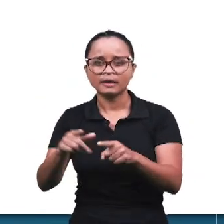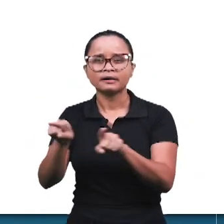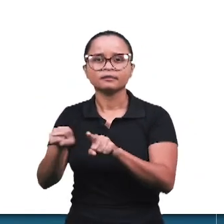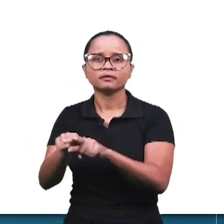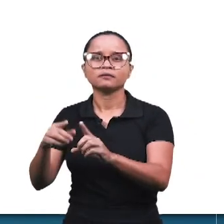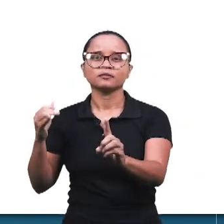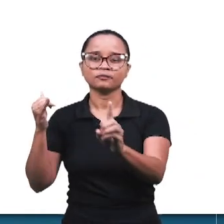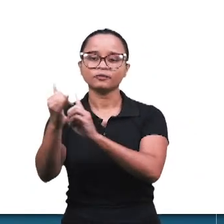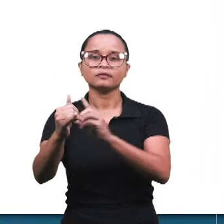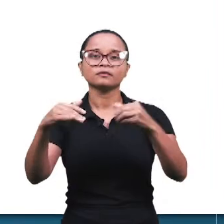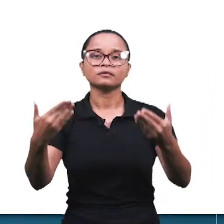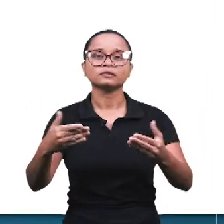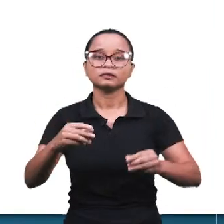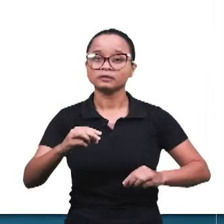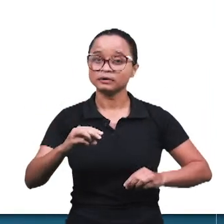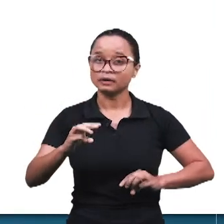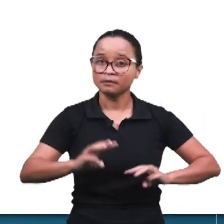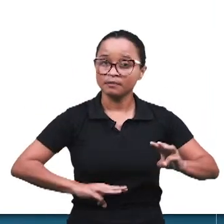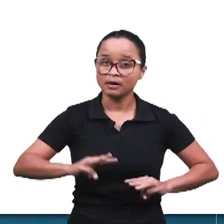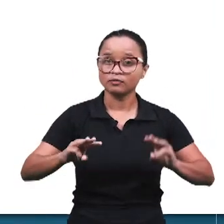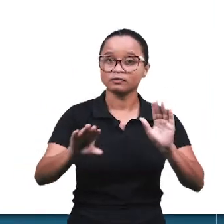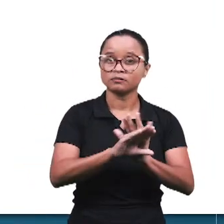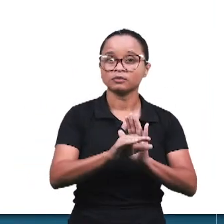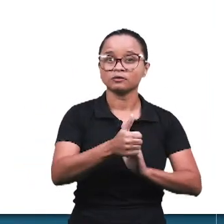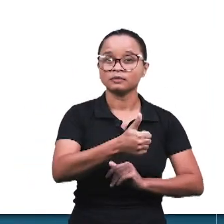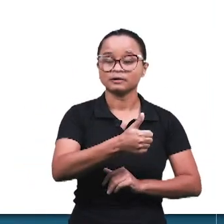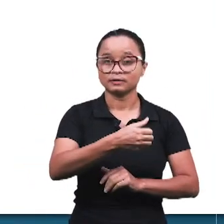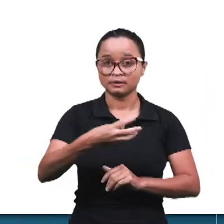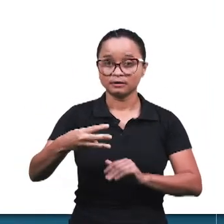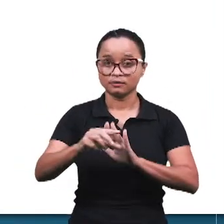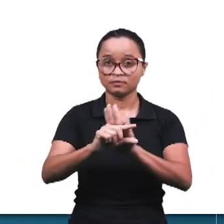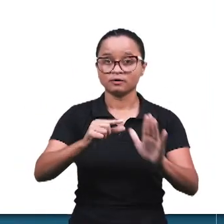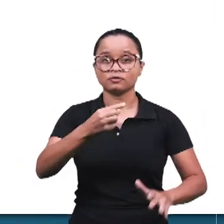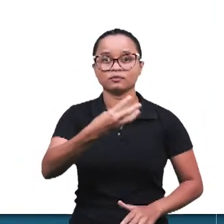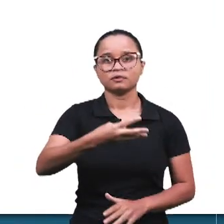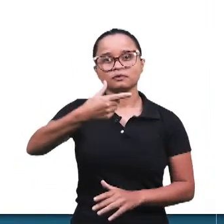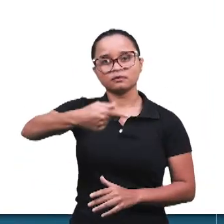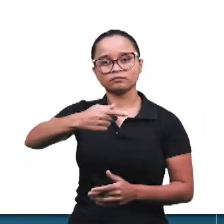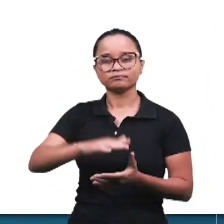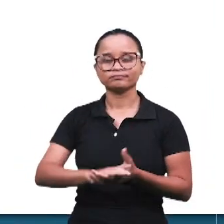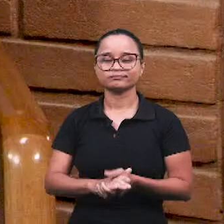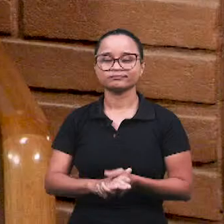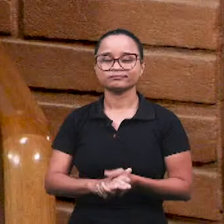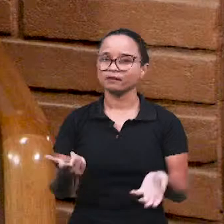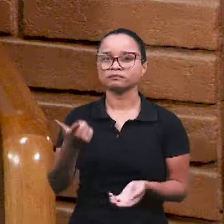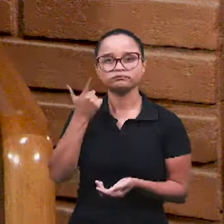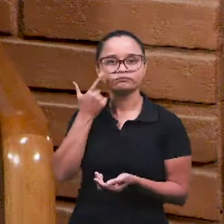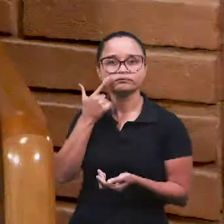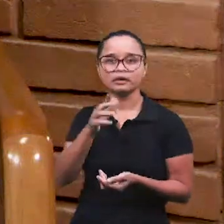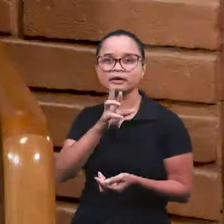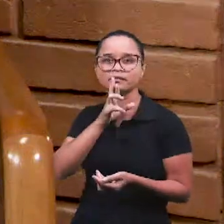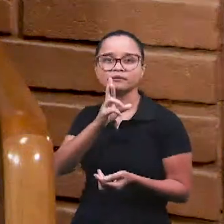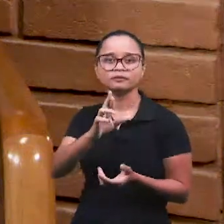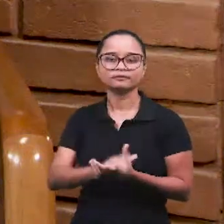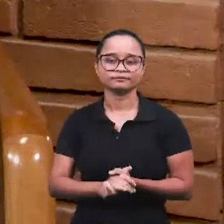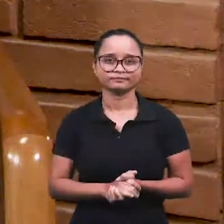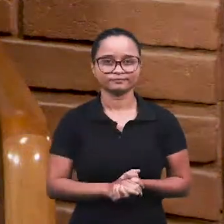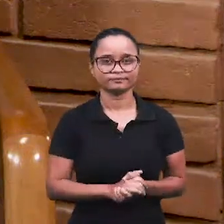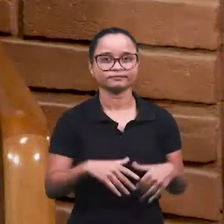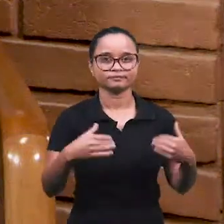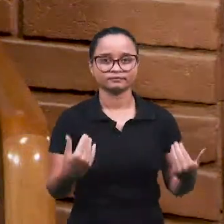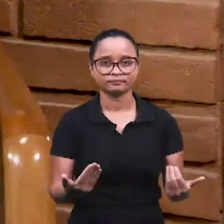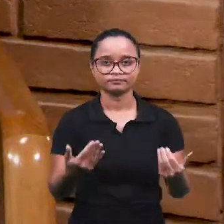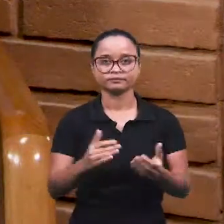estão registrados no Evangelho de Marcos 13, verso 37. Então vamos ver a resposta a quem